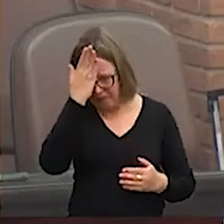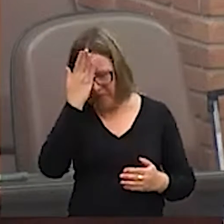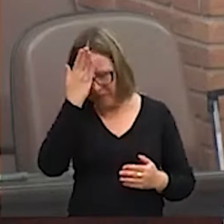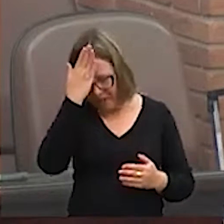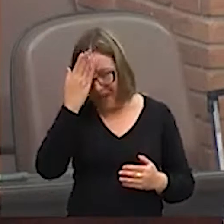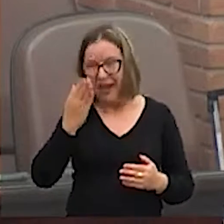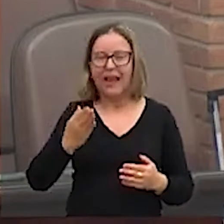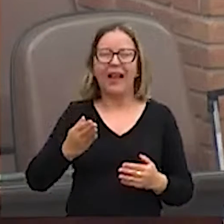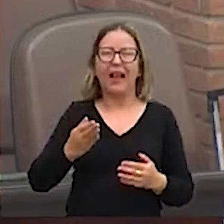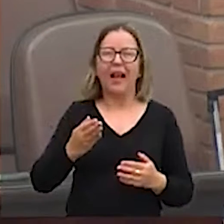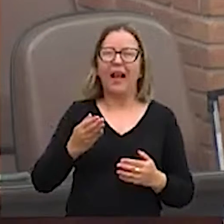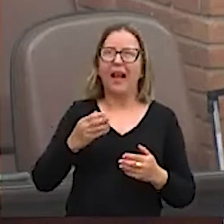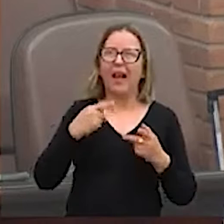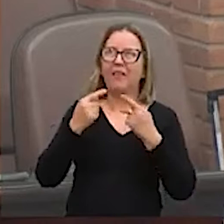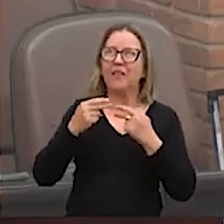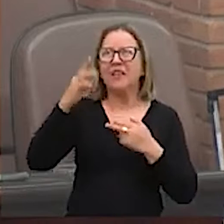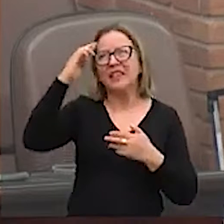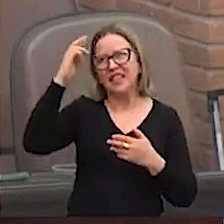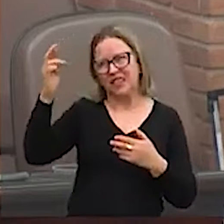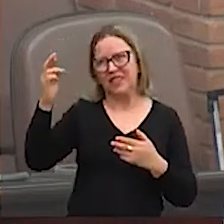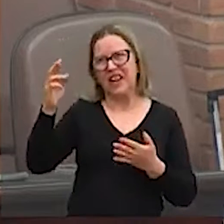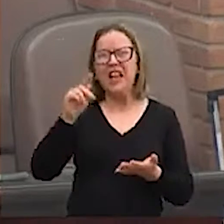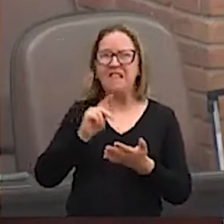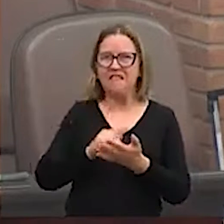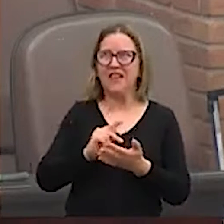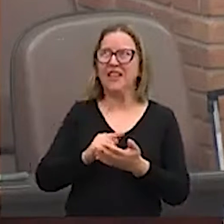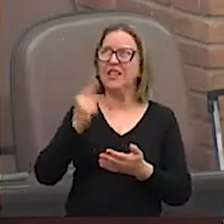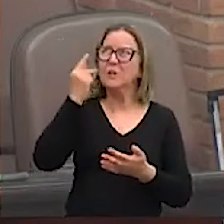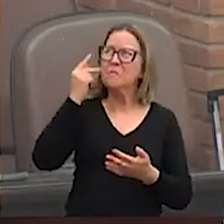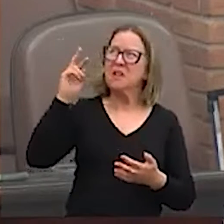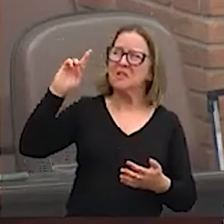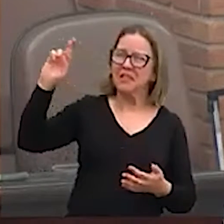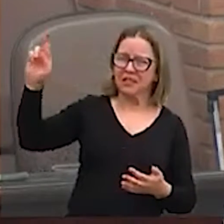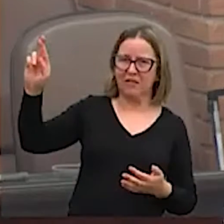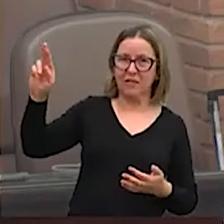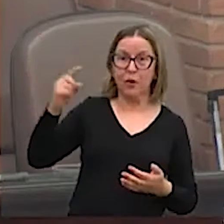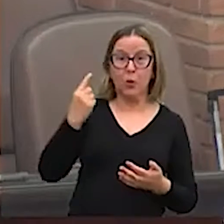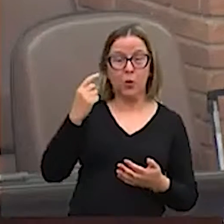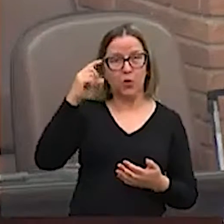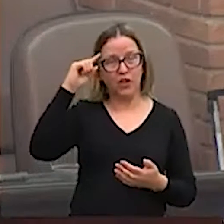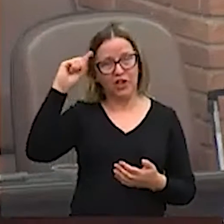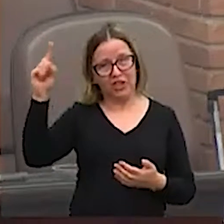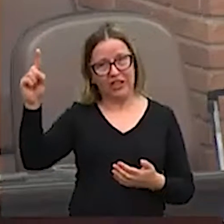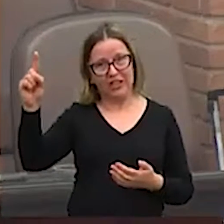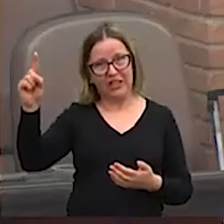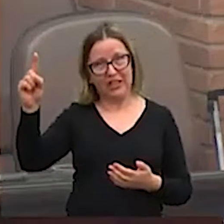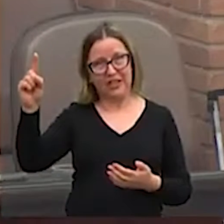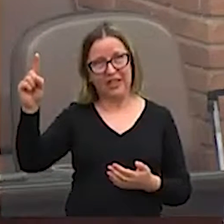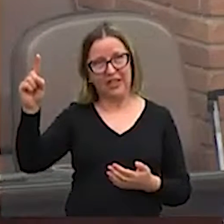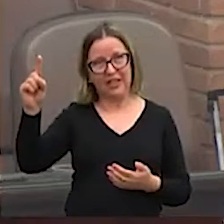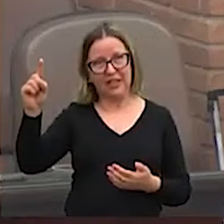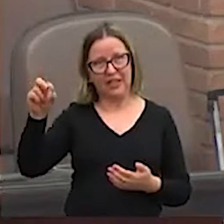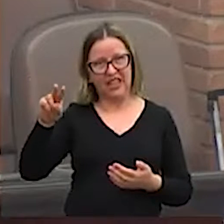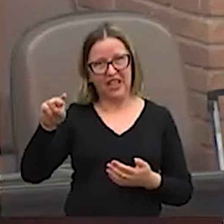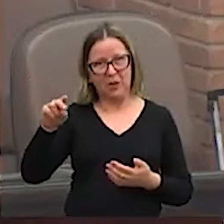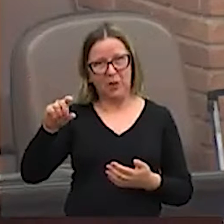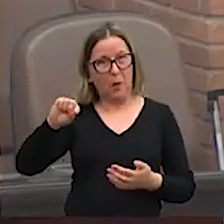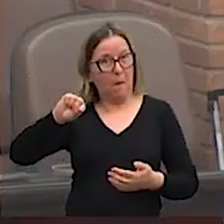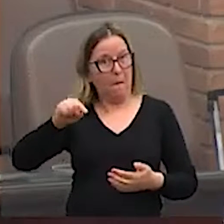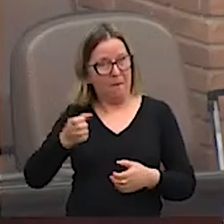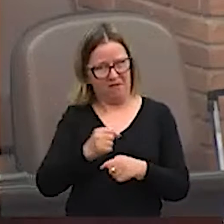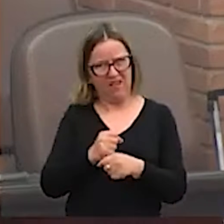é verdade que para o Senhor um dia é como 1000